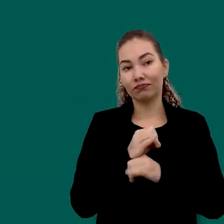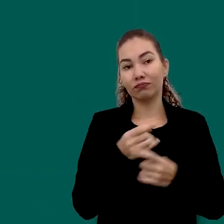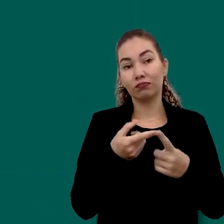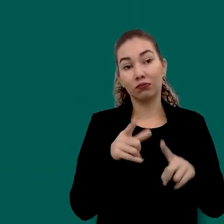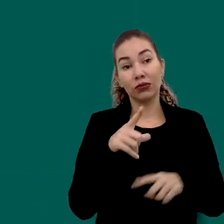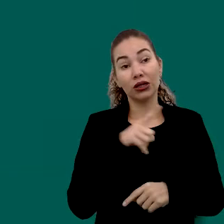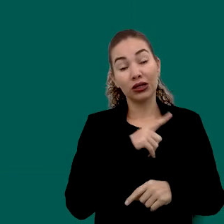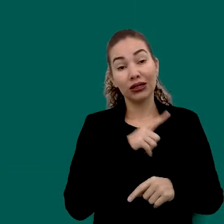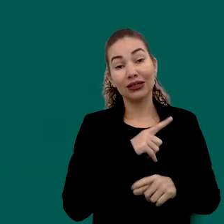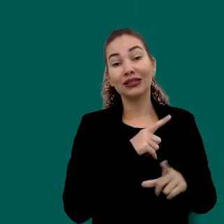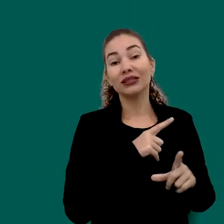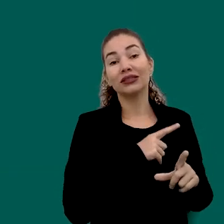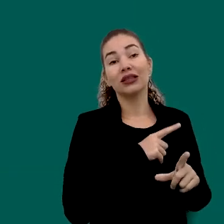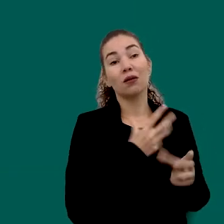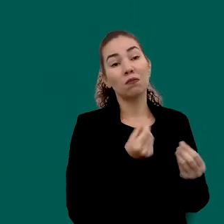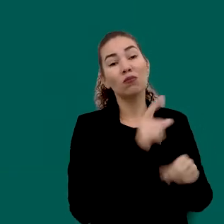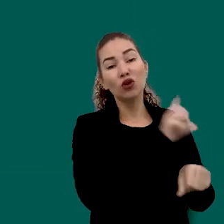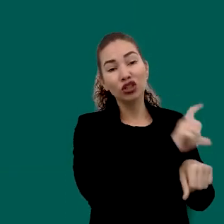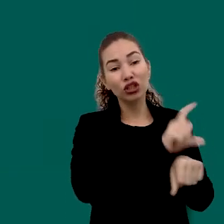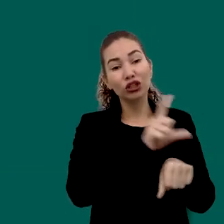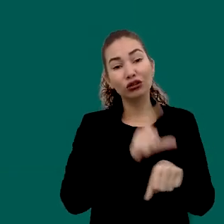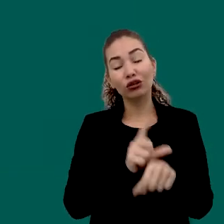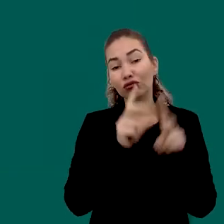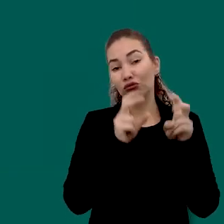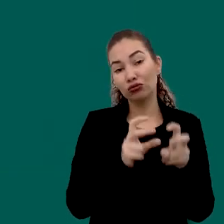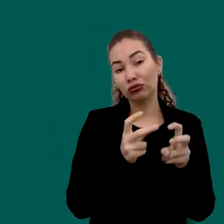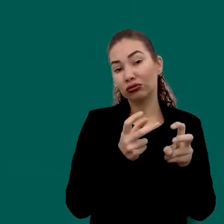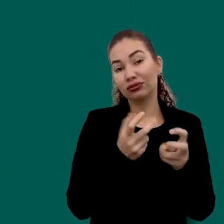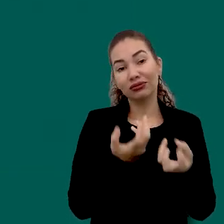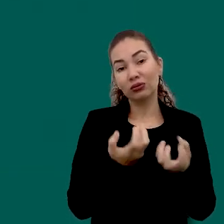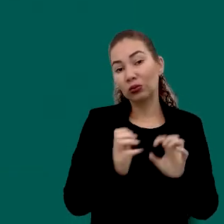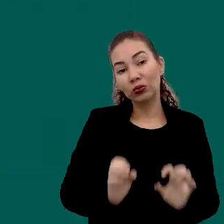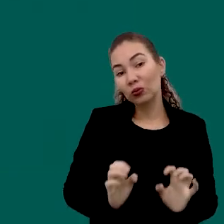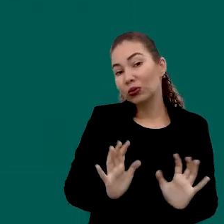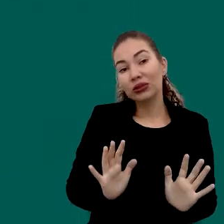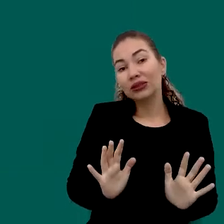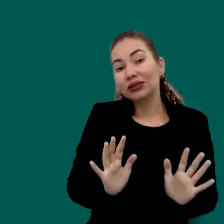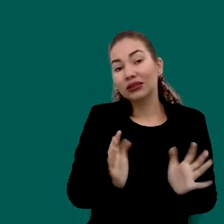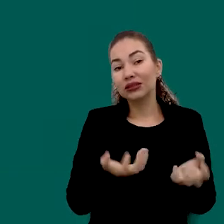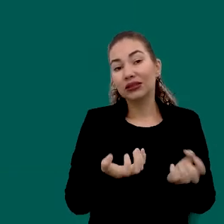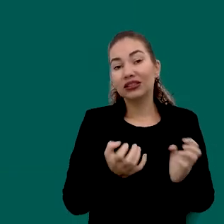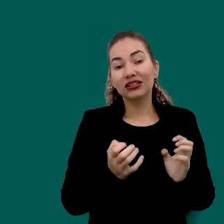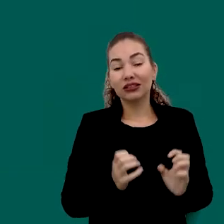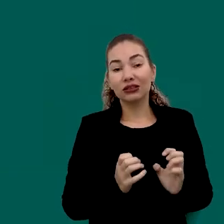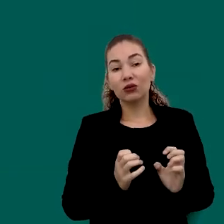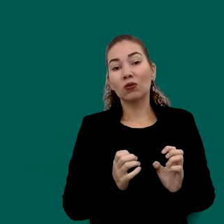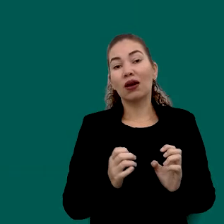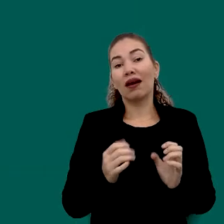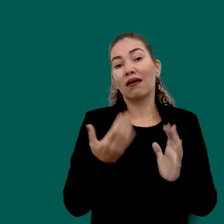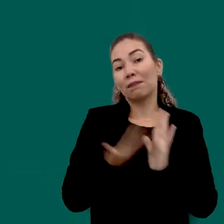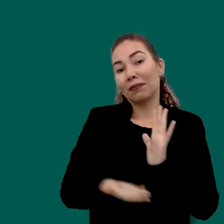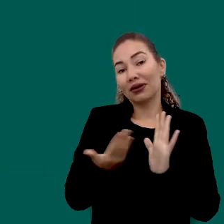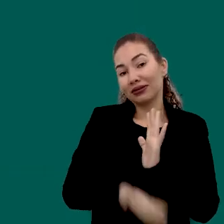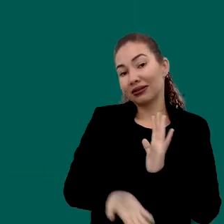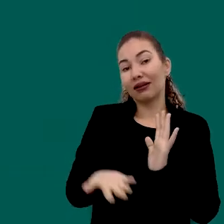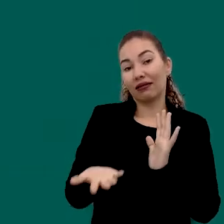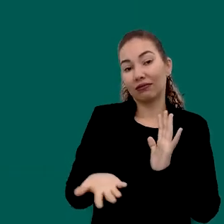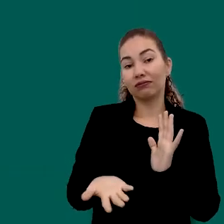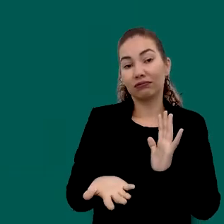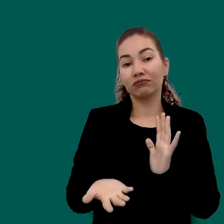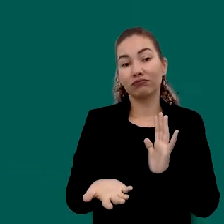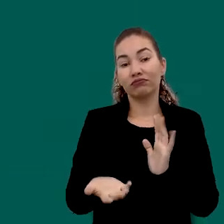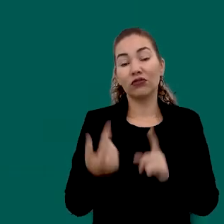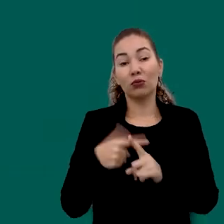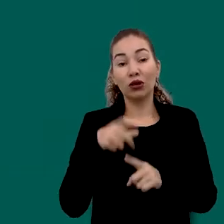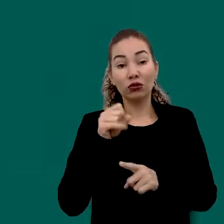muitos varejistas que é aquela questão, não querem ter um prejuízo, porque para te botar um negócio digital,